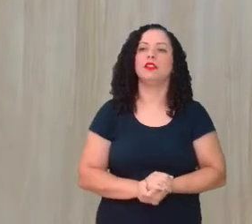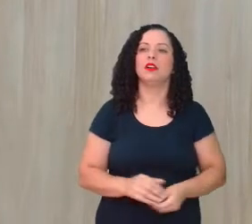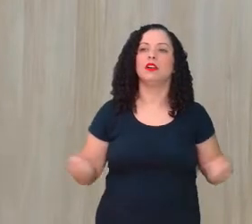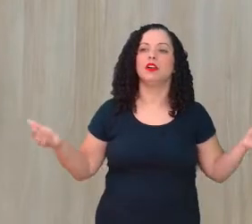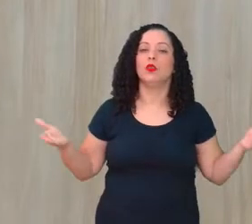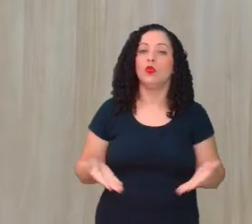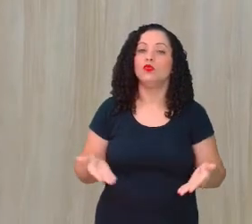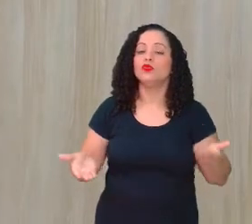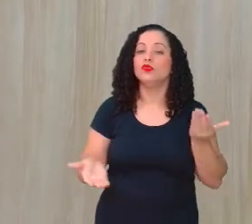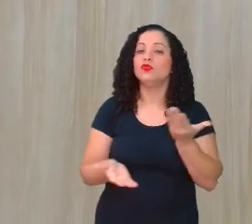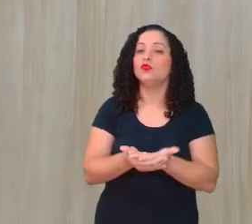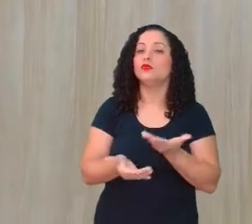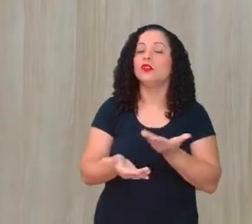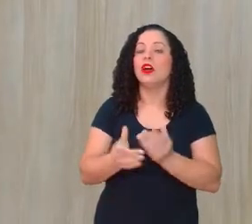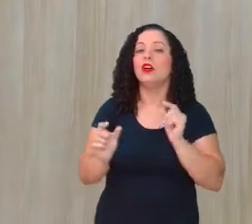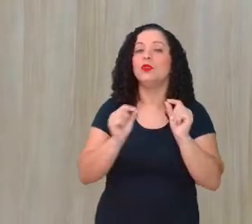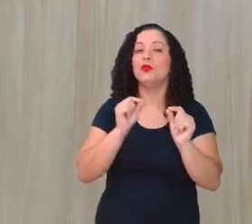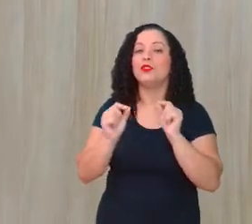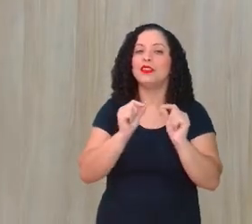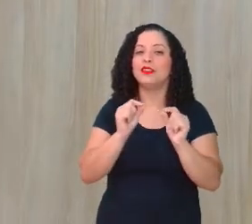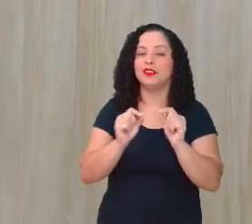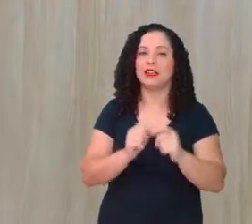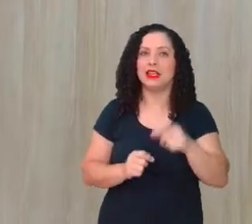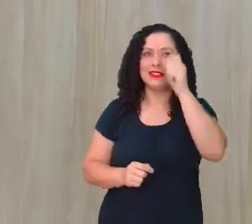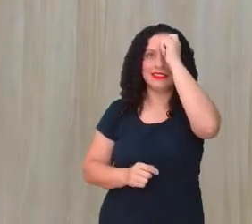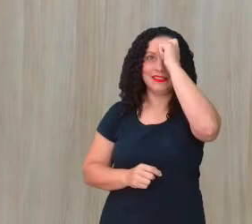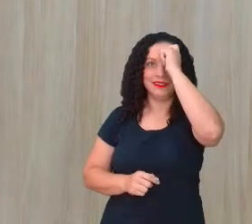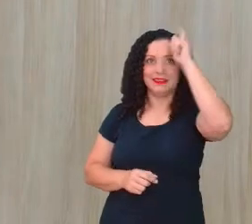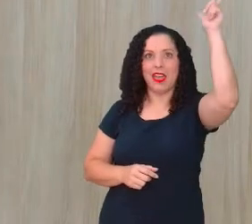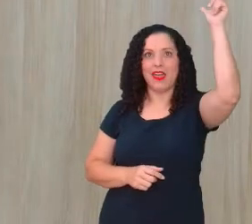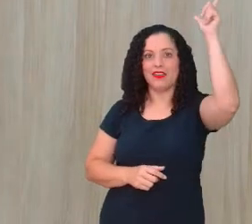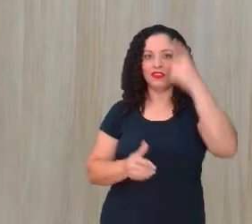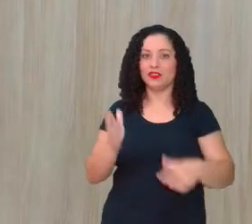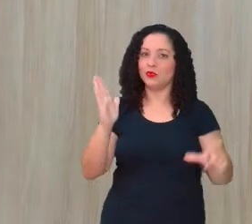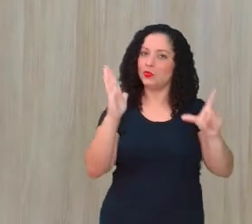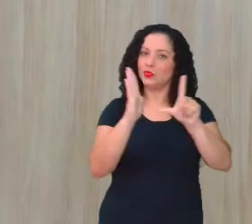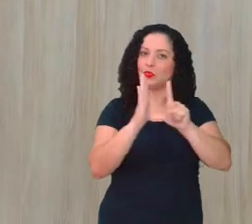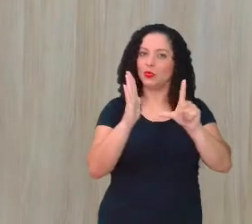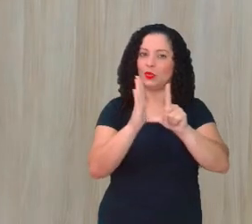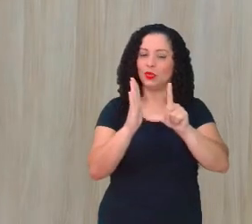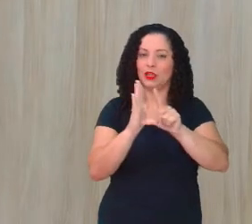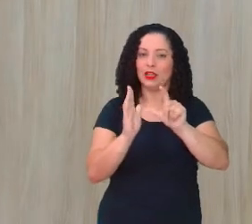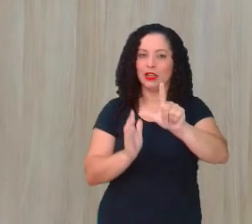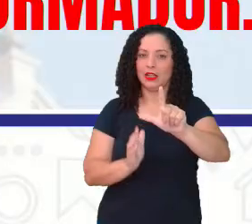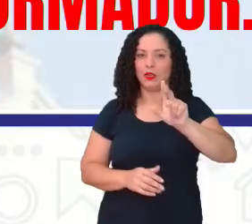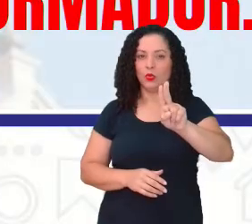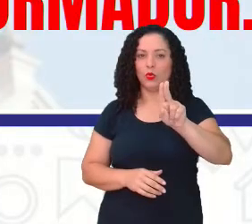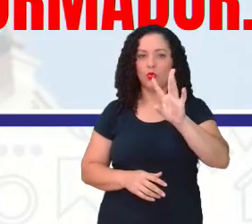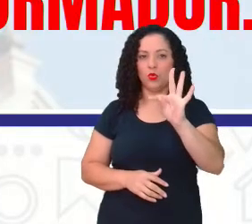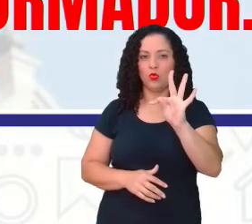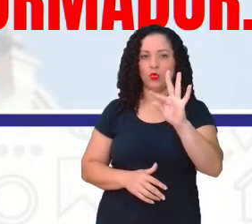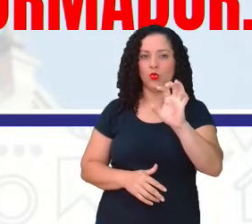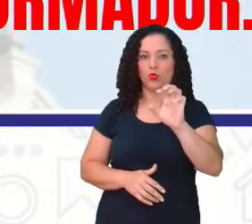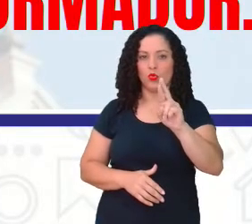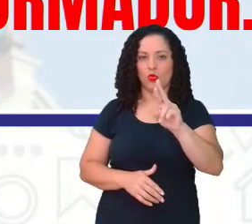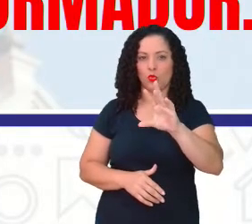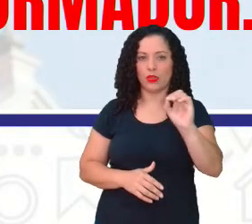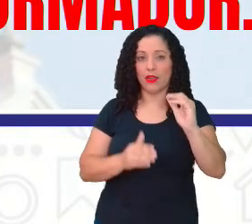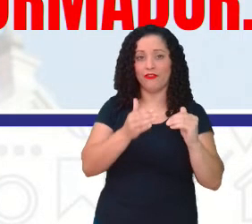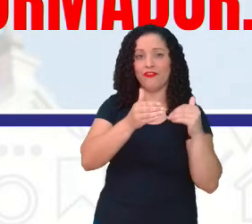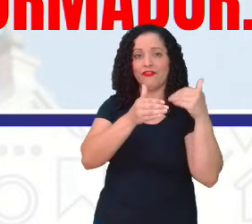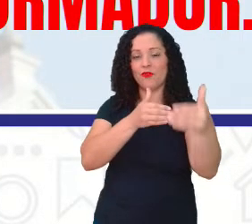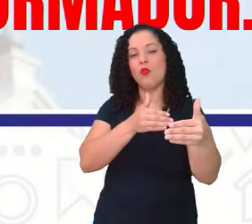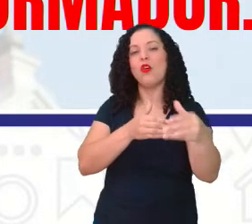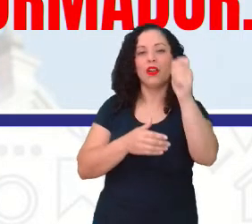hoje? Vamos entender como as ideias luteranas se espalharam fora da Alemanha e qual foi a reação da Igreja